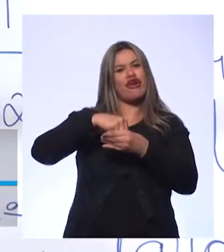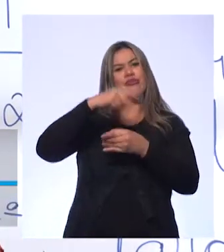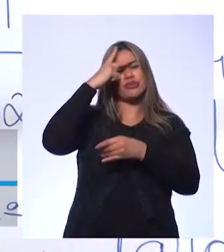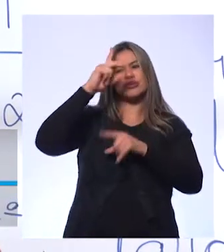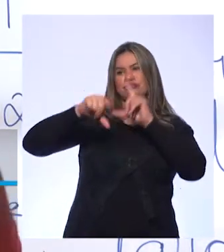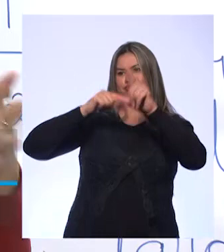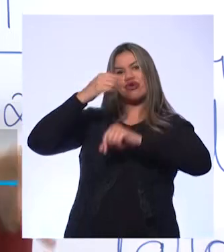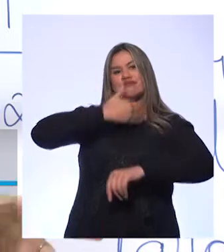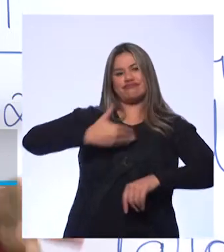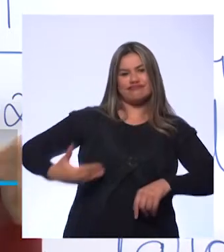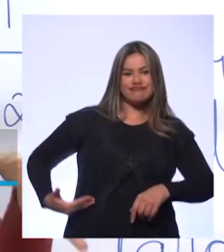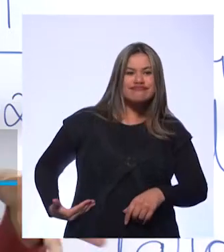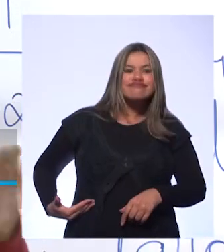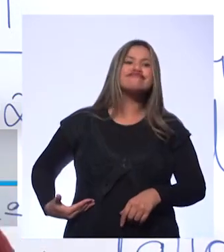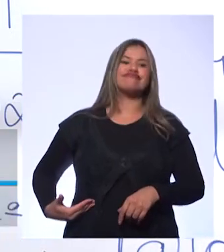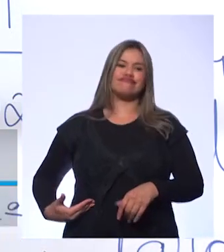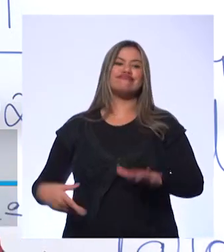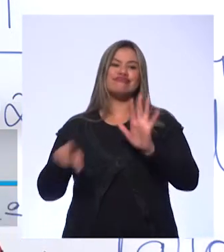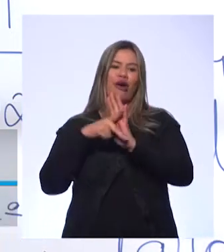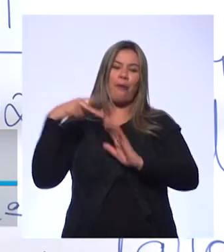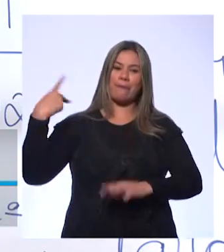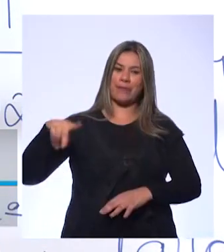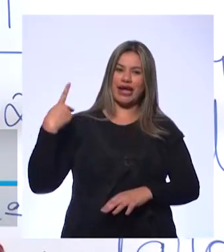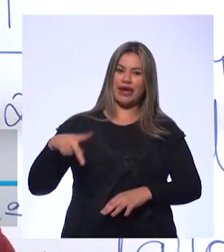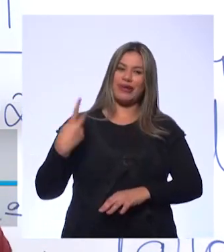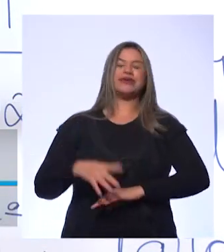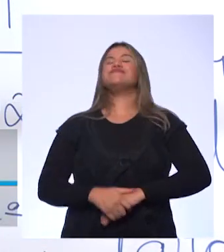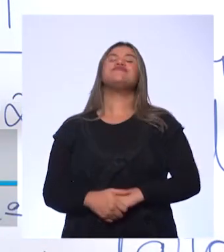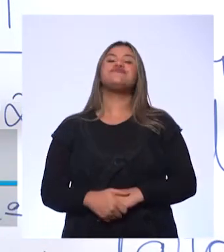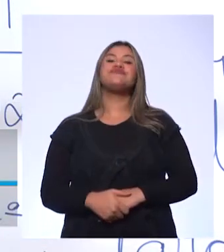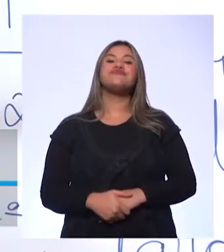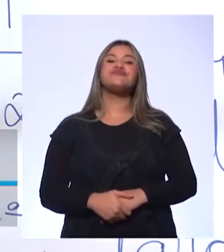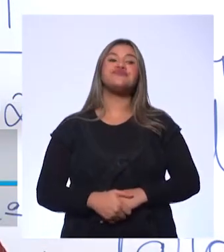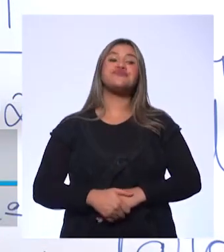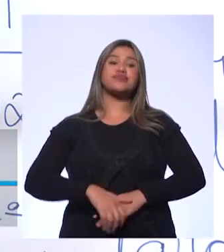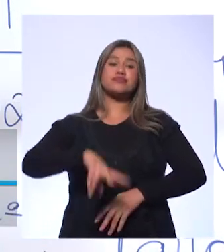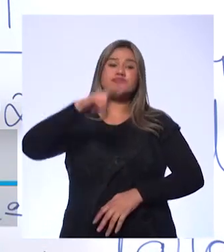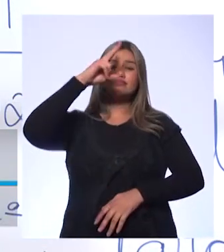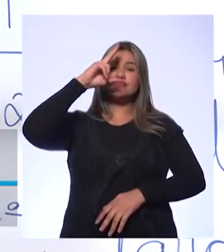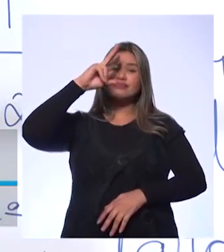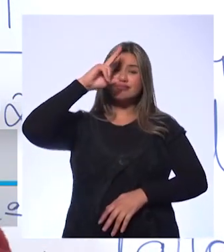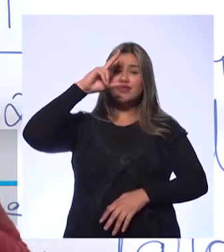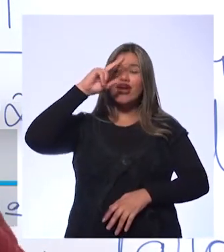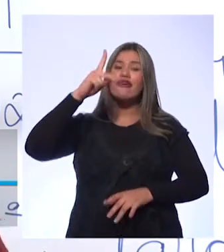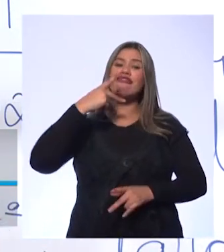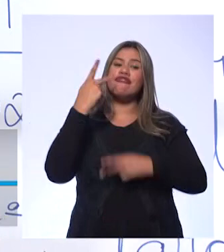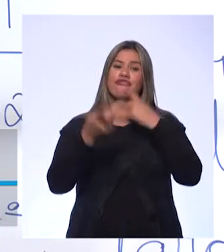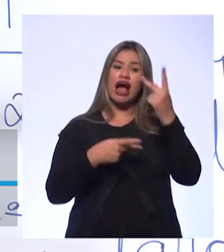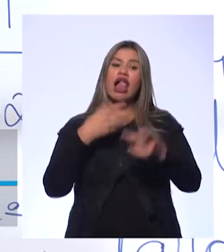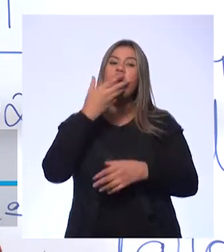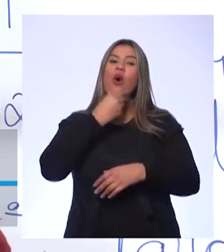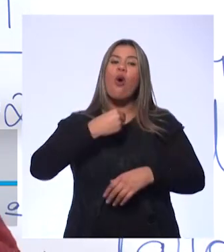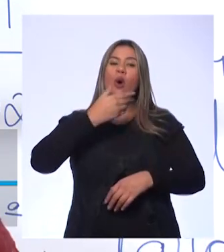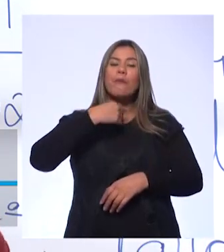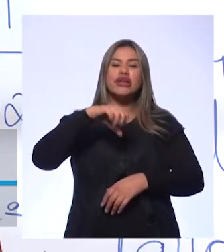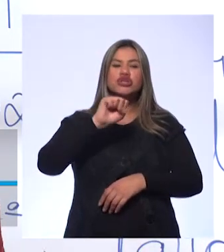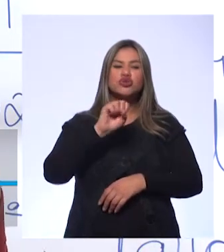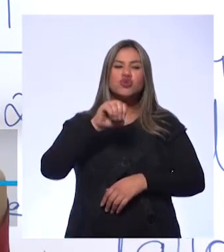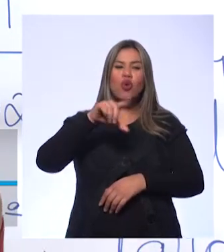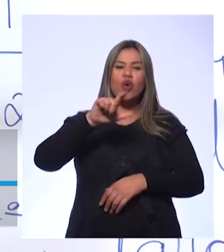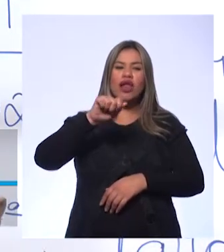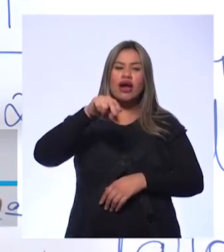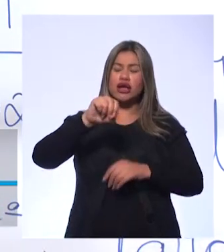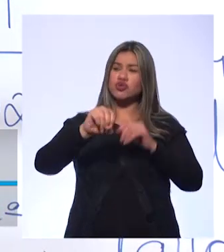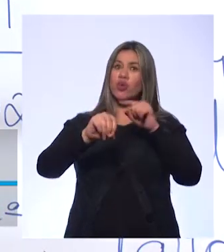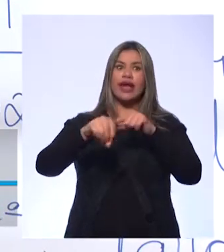mas ele era o governante ali do Paraguai a historiografia de chega diz que Solano López ele era louco que a